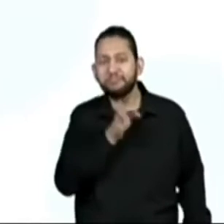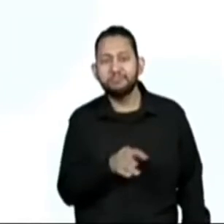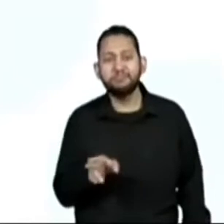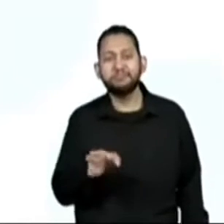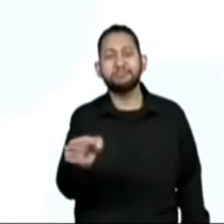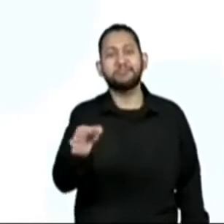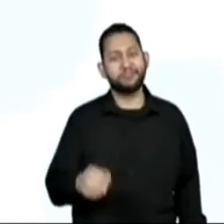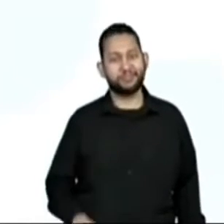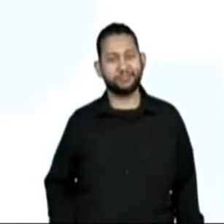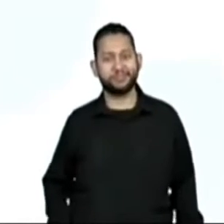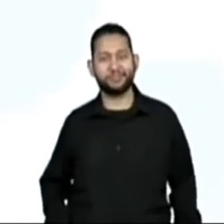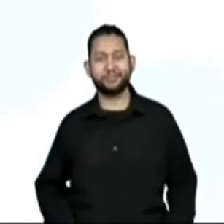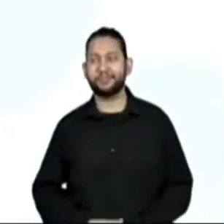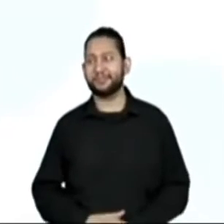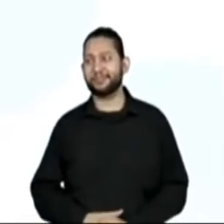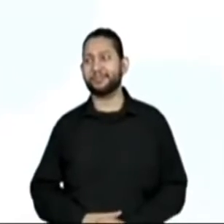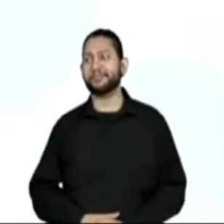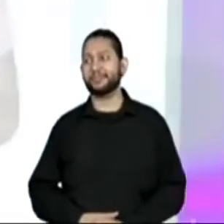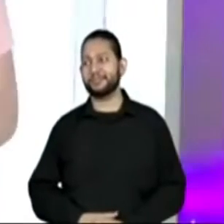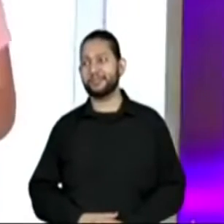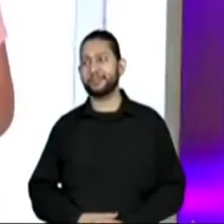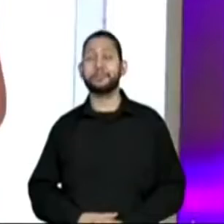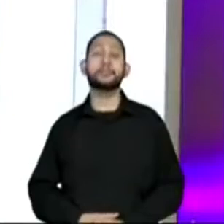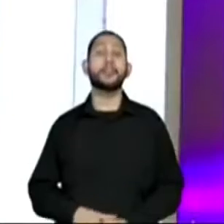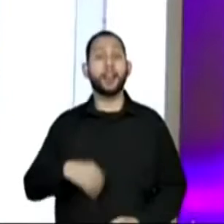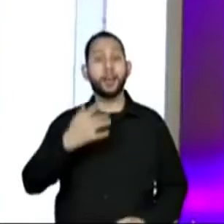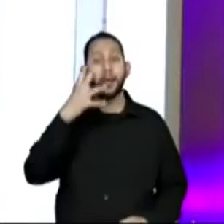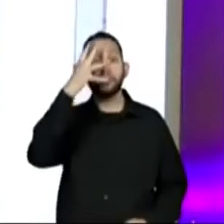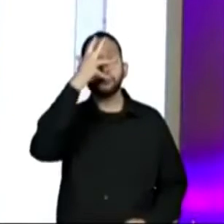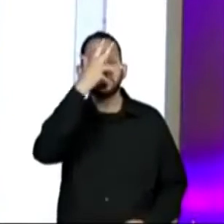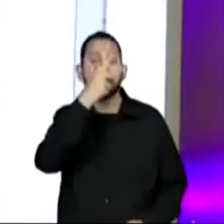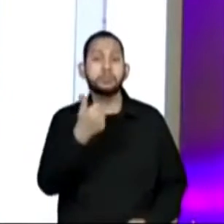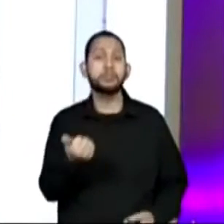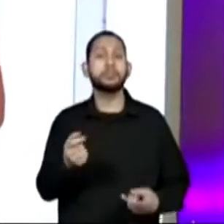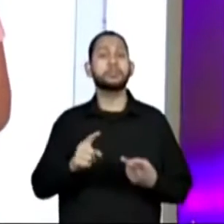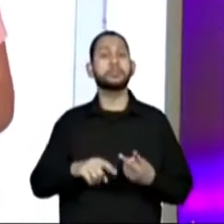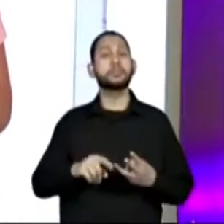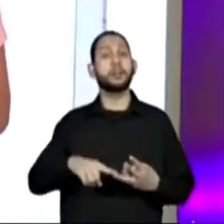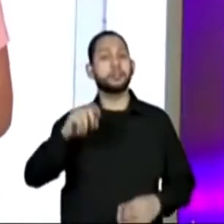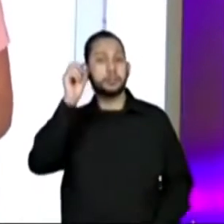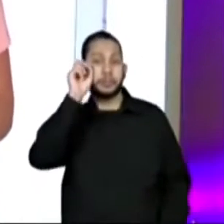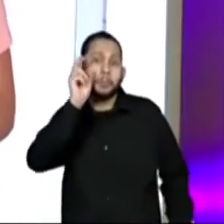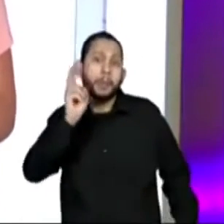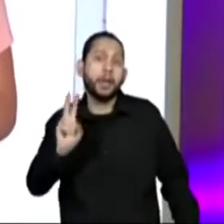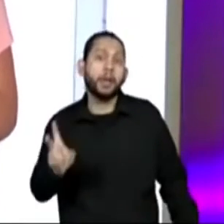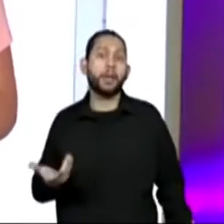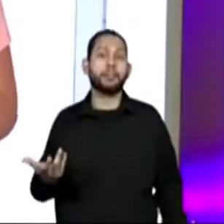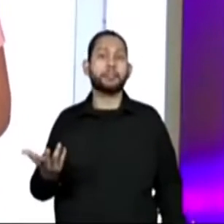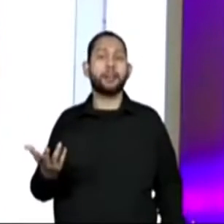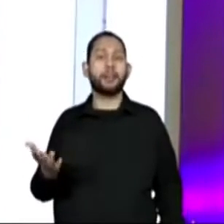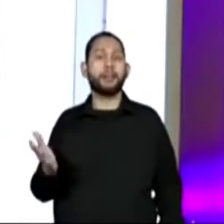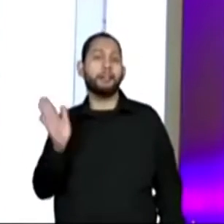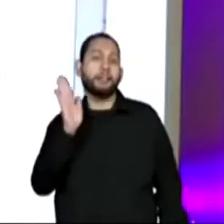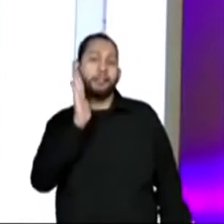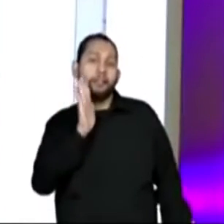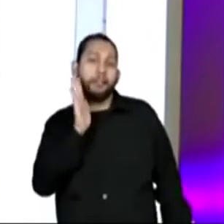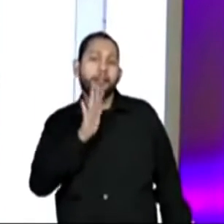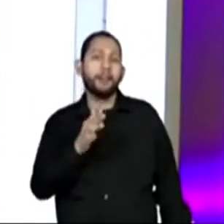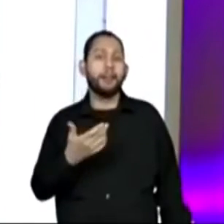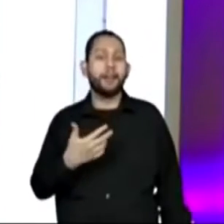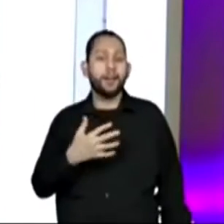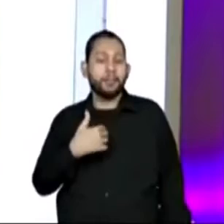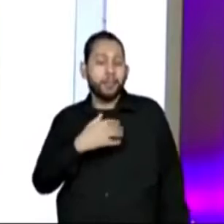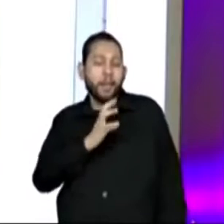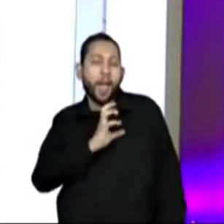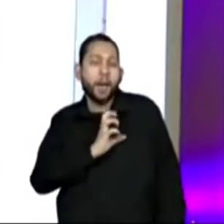Isso, aí estão falando que ela é bonita, esperta, doce,